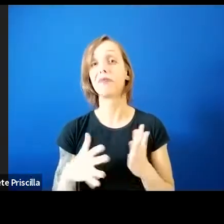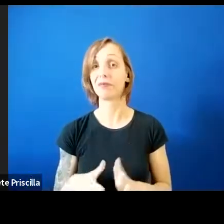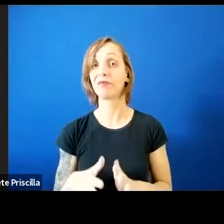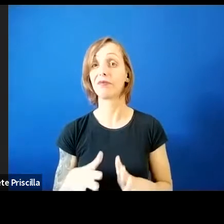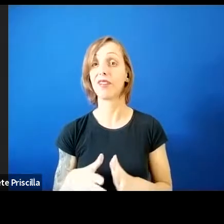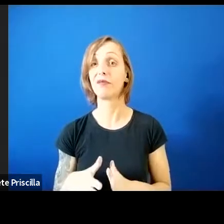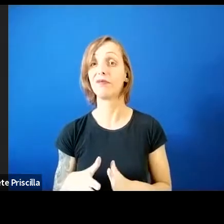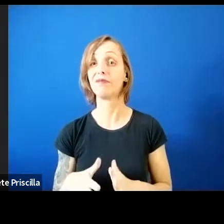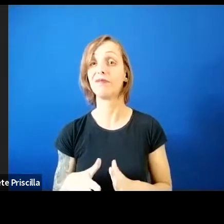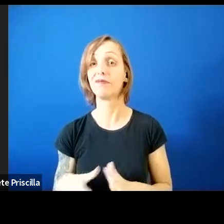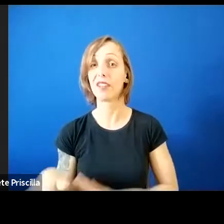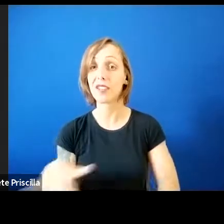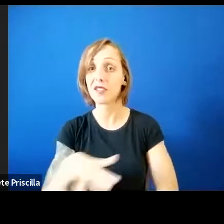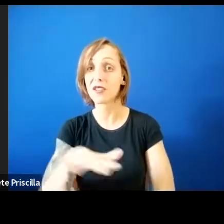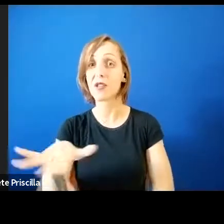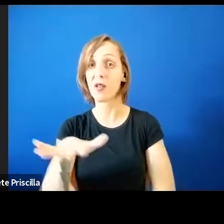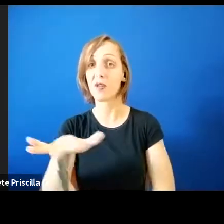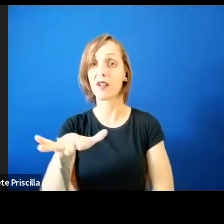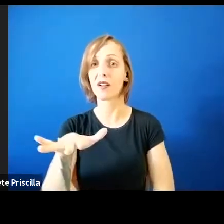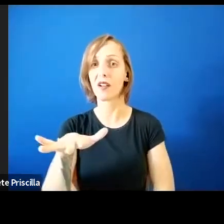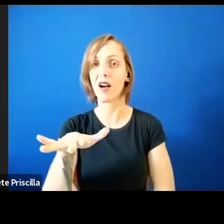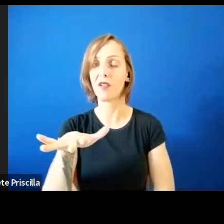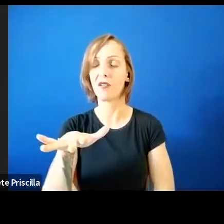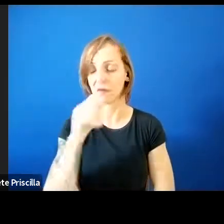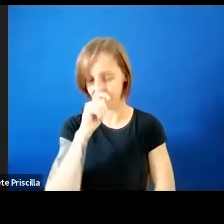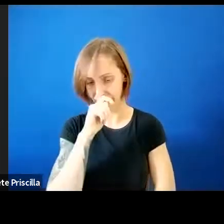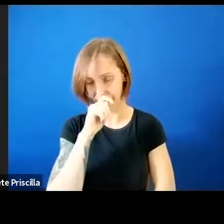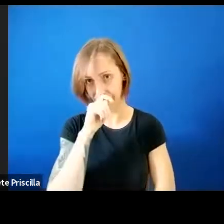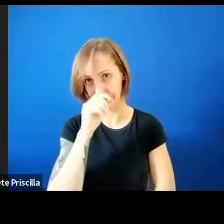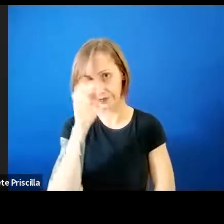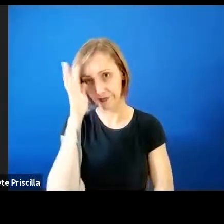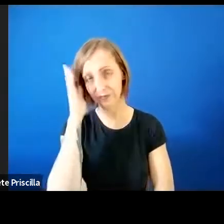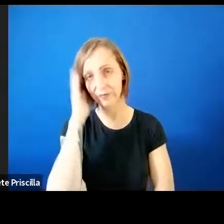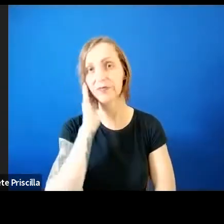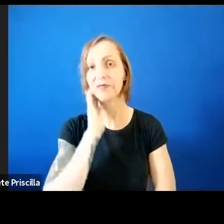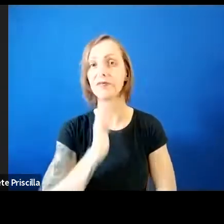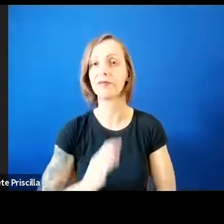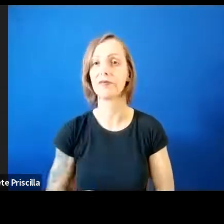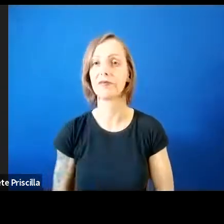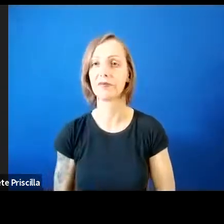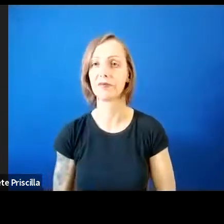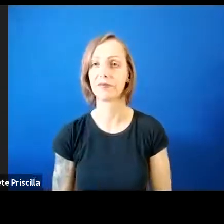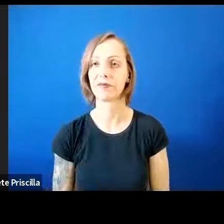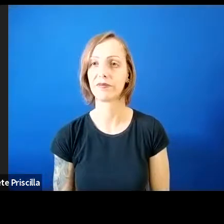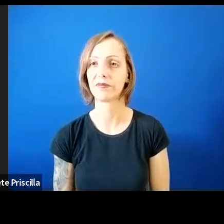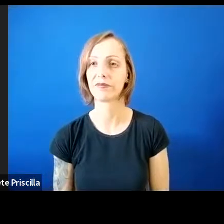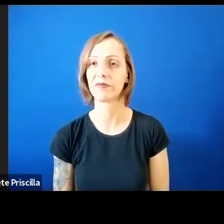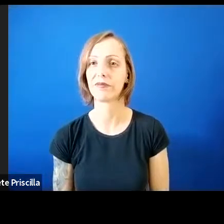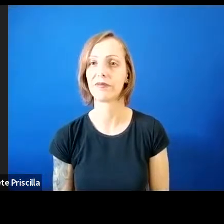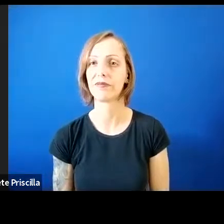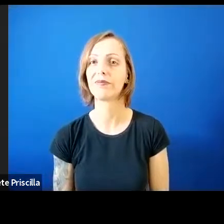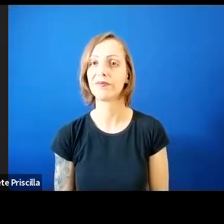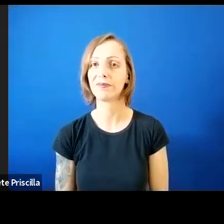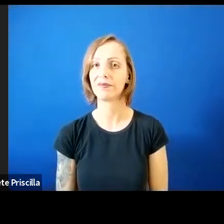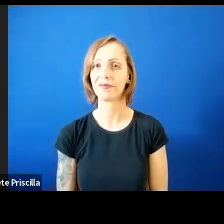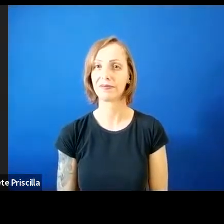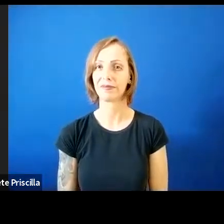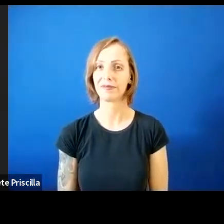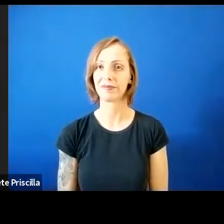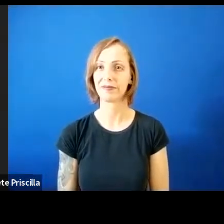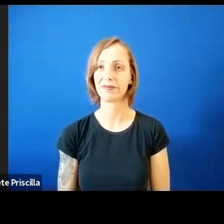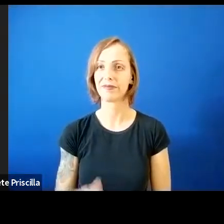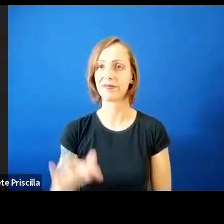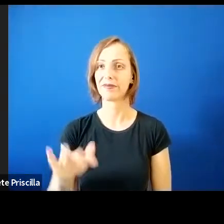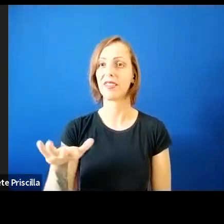o trabalho, uma das pontes e o que me desperta, né, aqui depois dessas conversas, é que a gente tem no